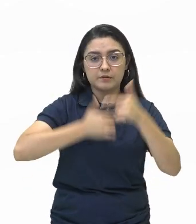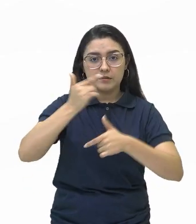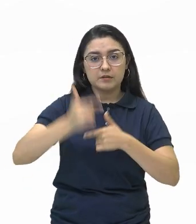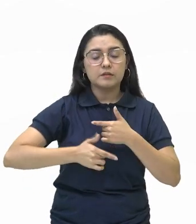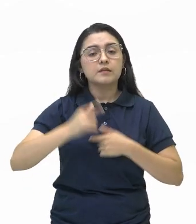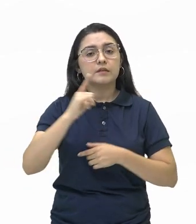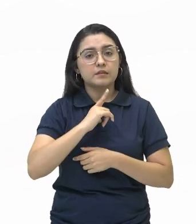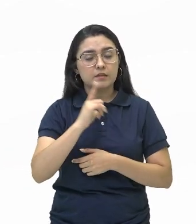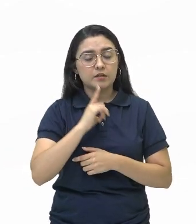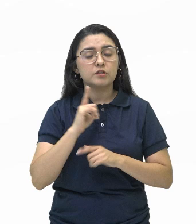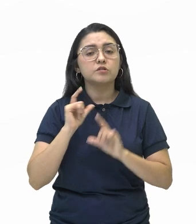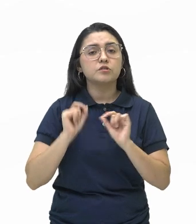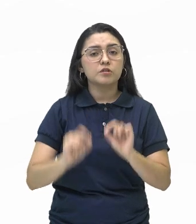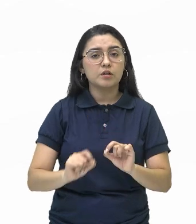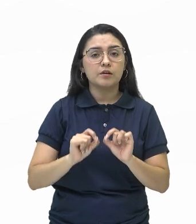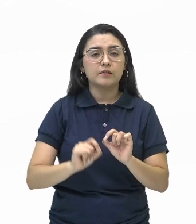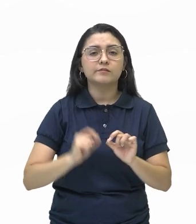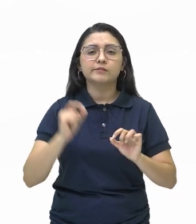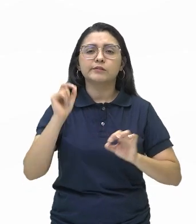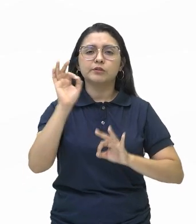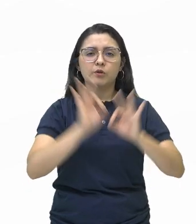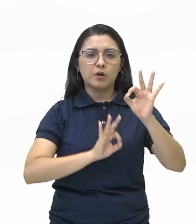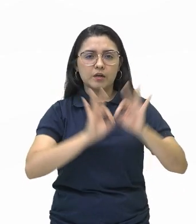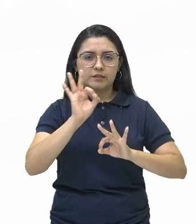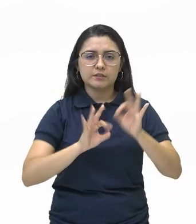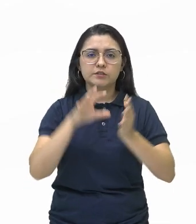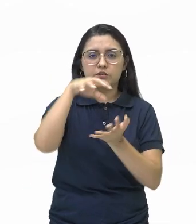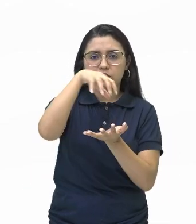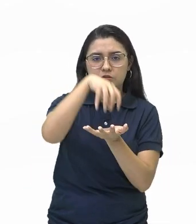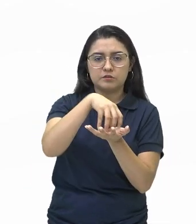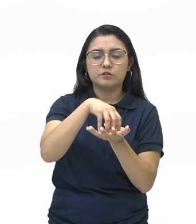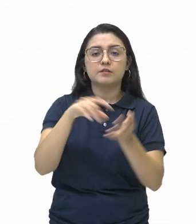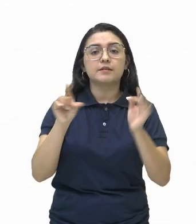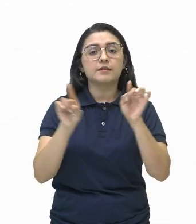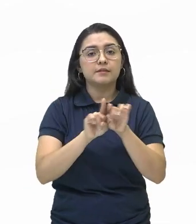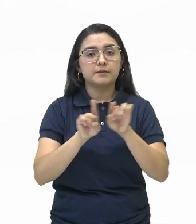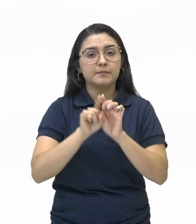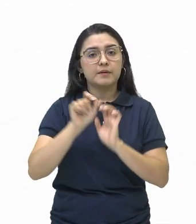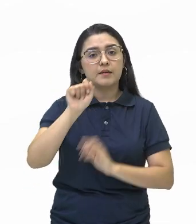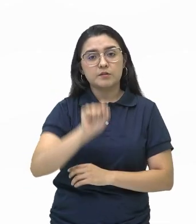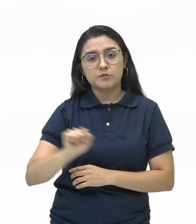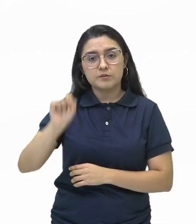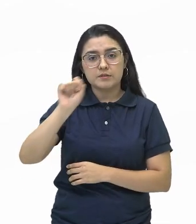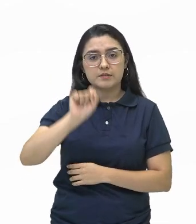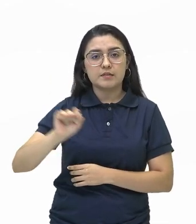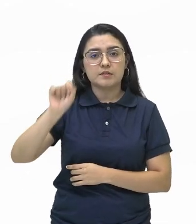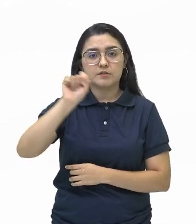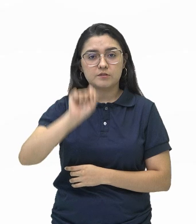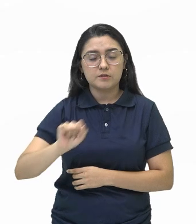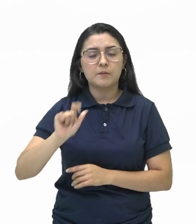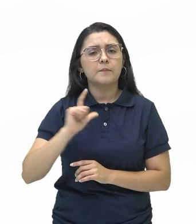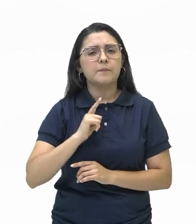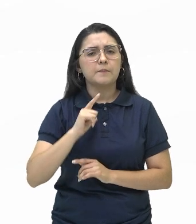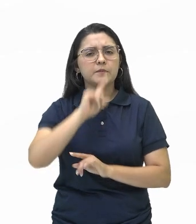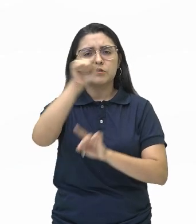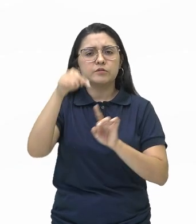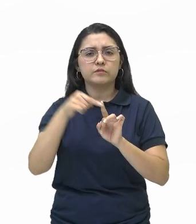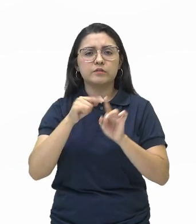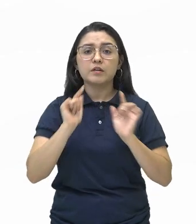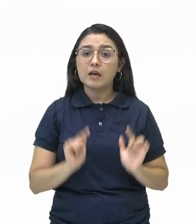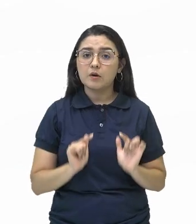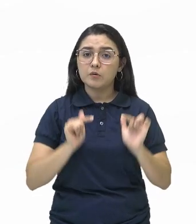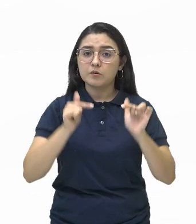se organizar em sindicatos e associações para defender